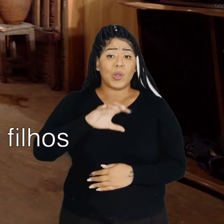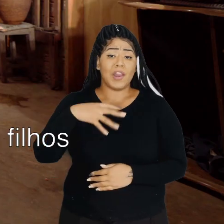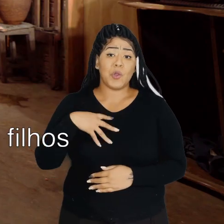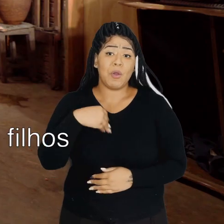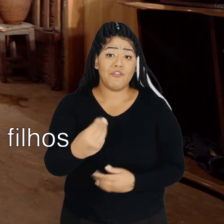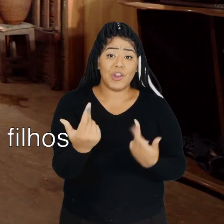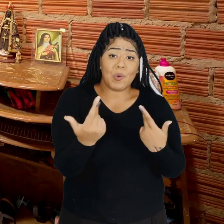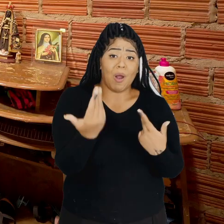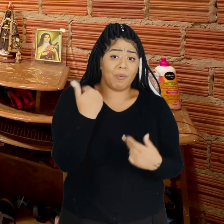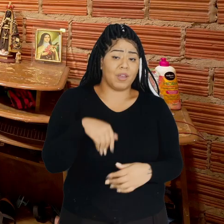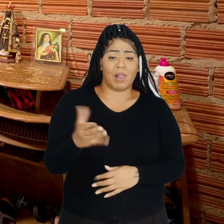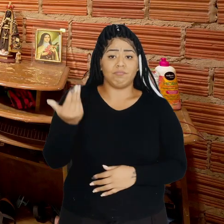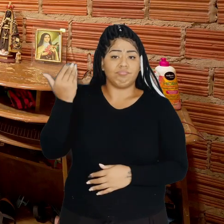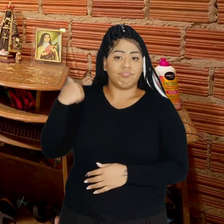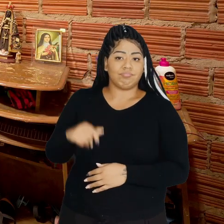filhos passar pelo que eu passei.